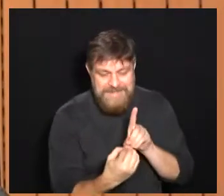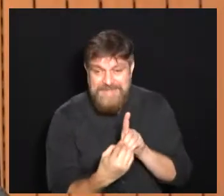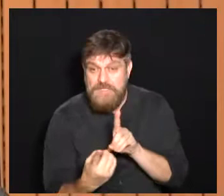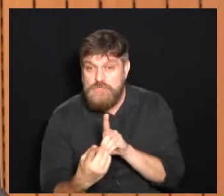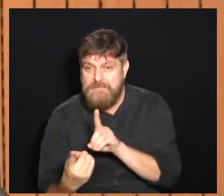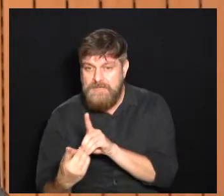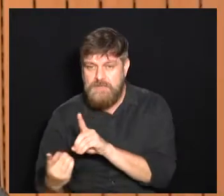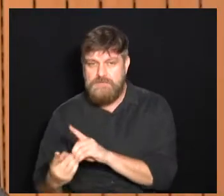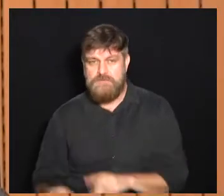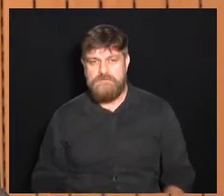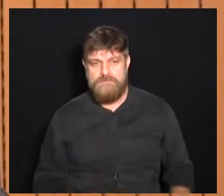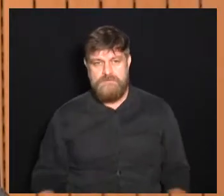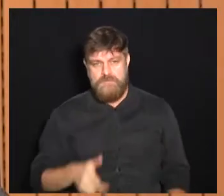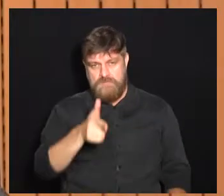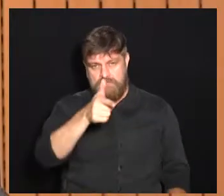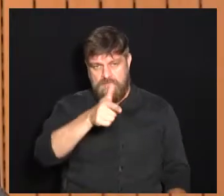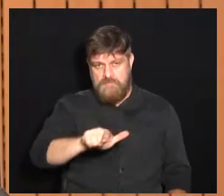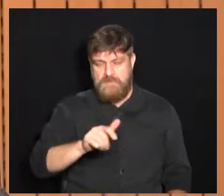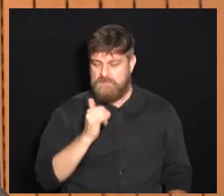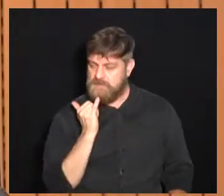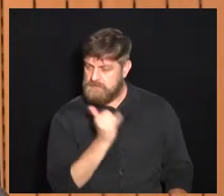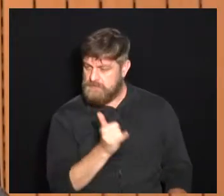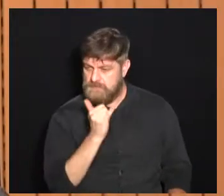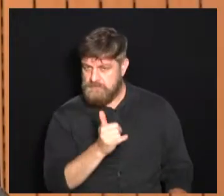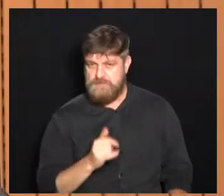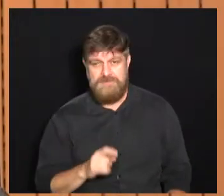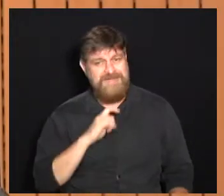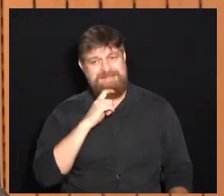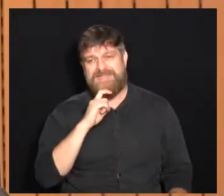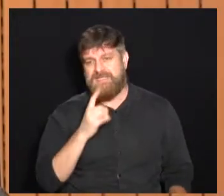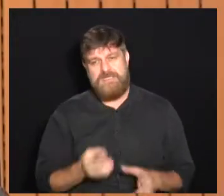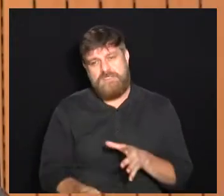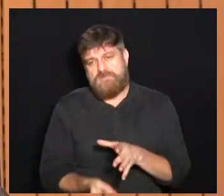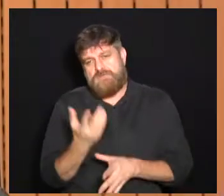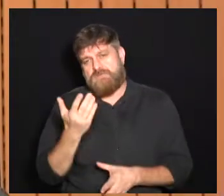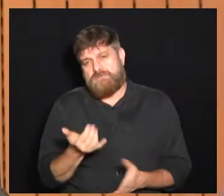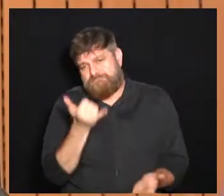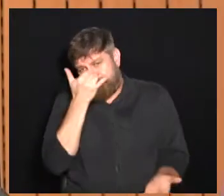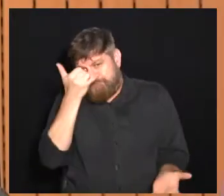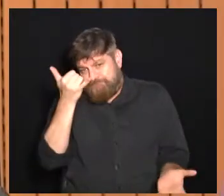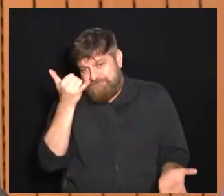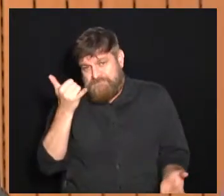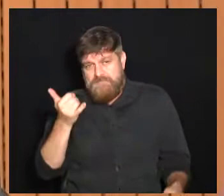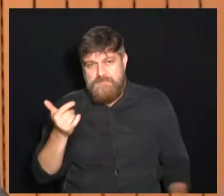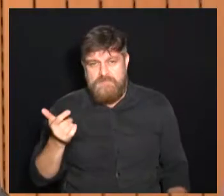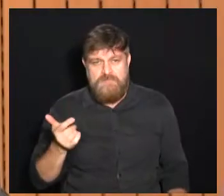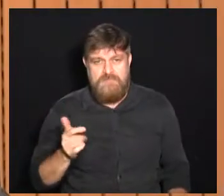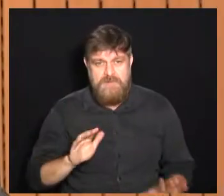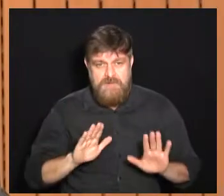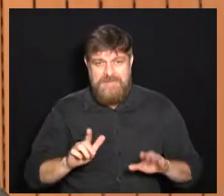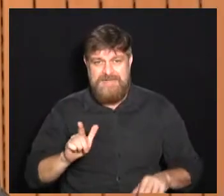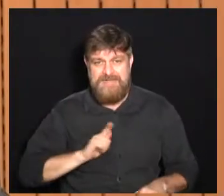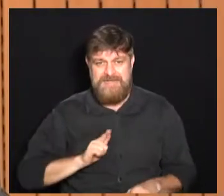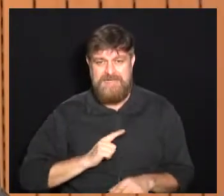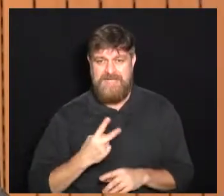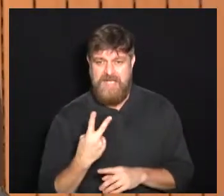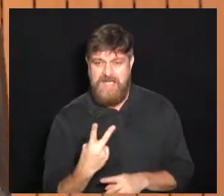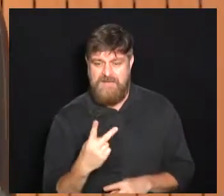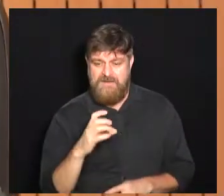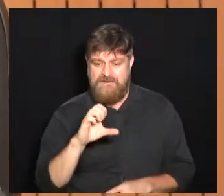crianças. Claro, mais uma vez eu digo que ninguém queria isso. Só que nós temos